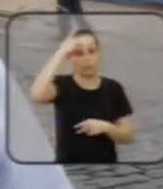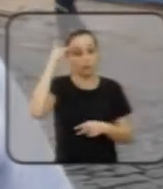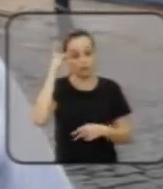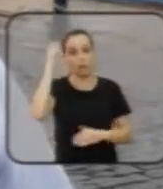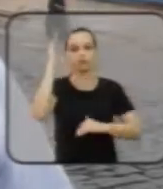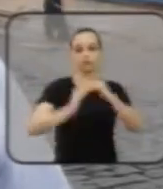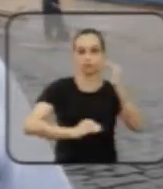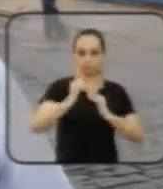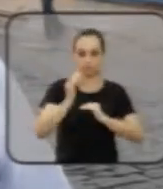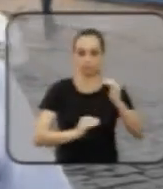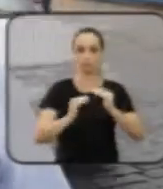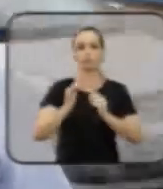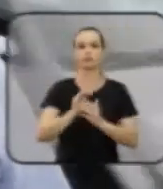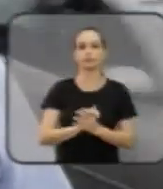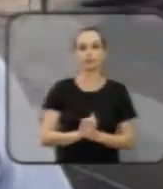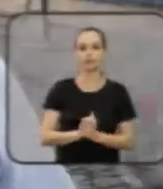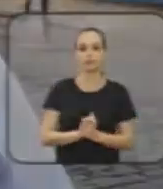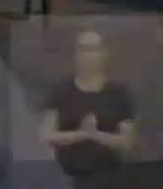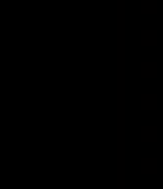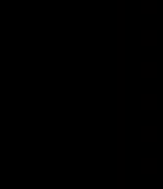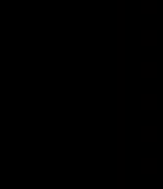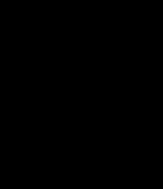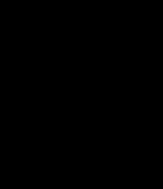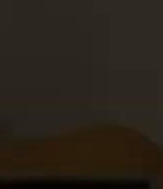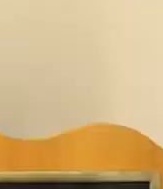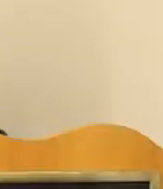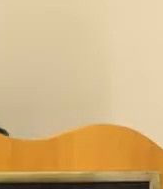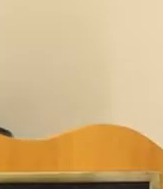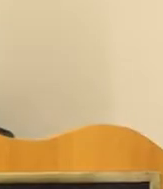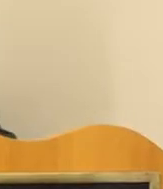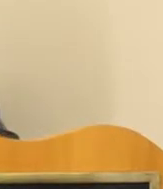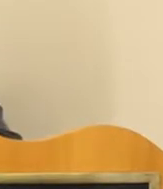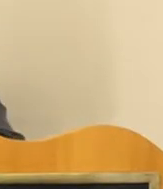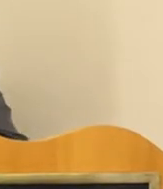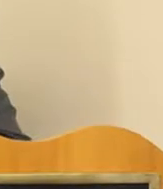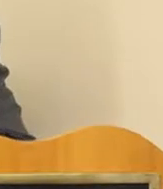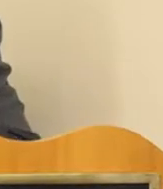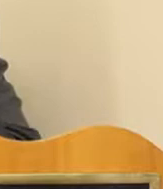Carlos Porçani, mais um Vereadores em Ação.